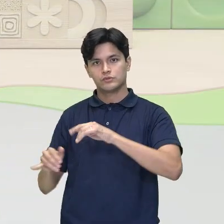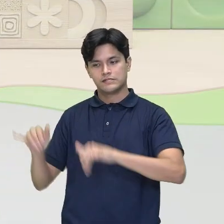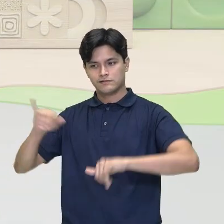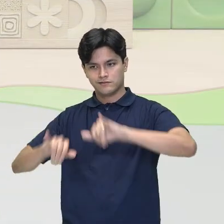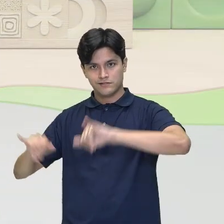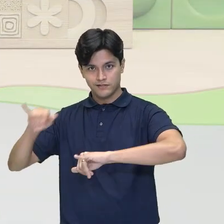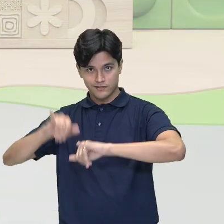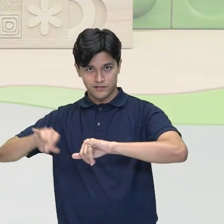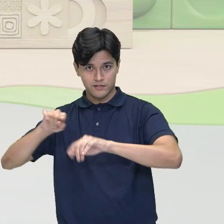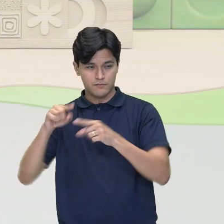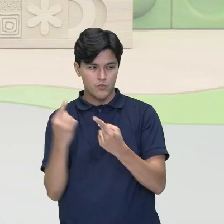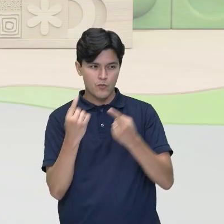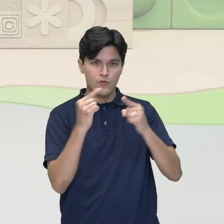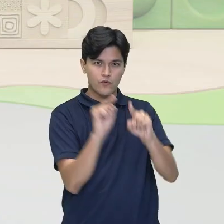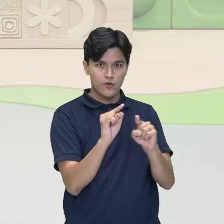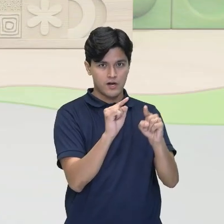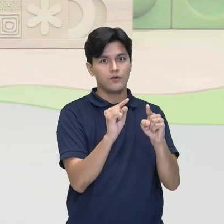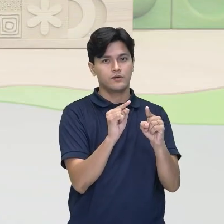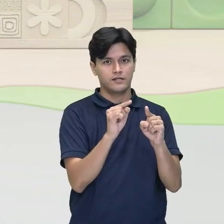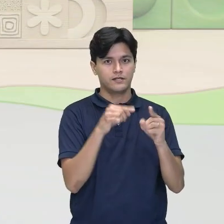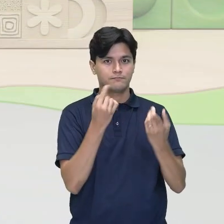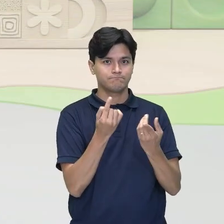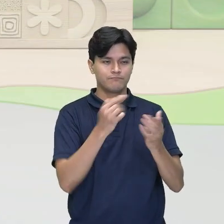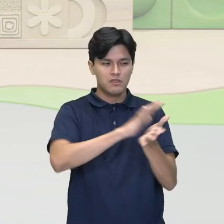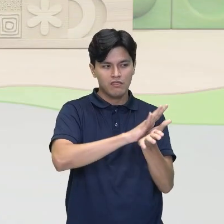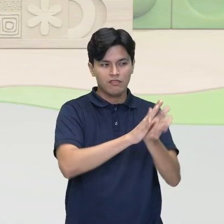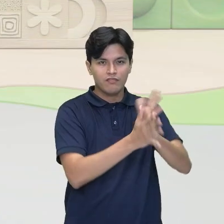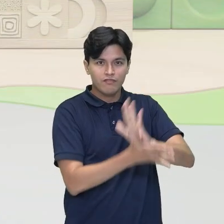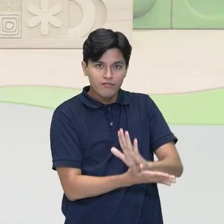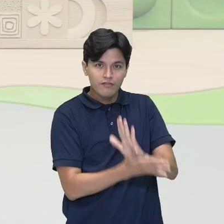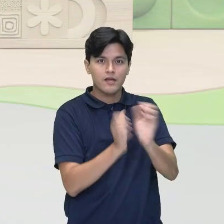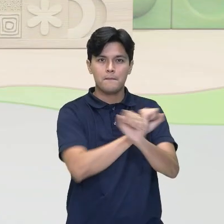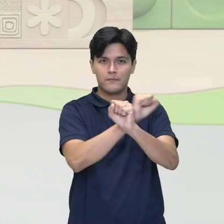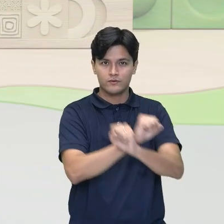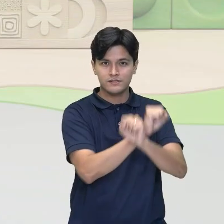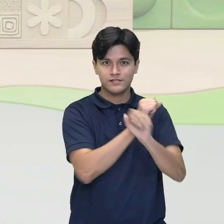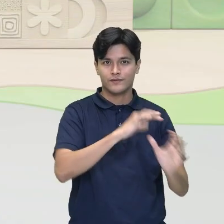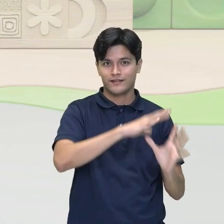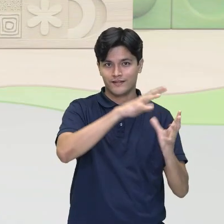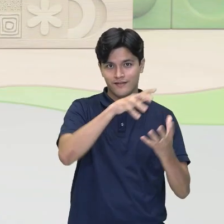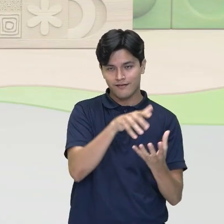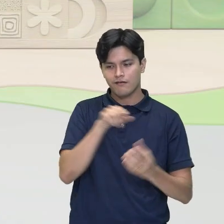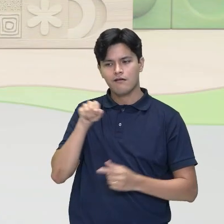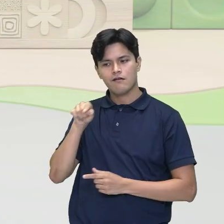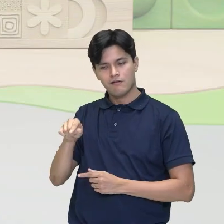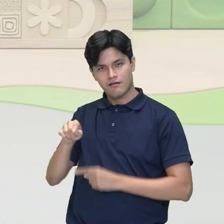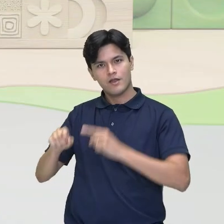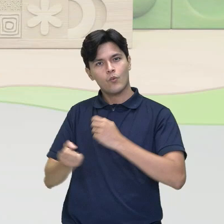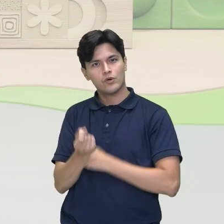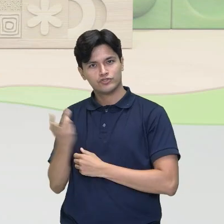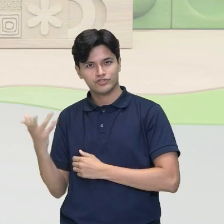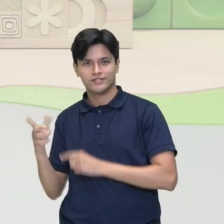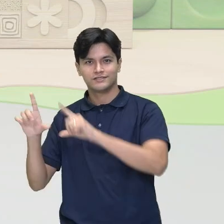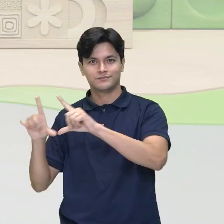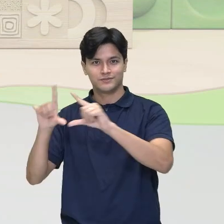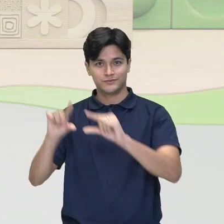destruíam a proteção da Terra foram o quê? Eliminados gradualmente. Então, houve um